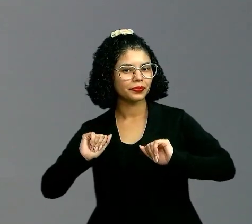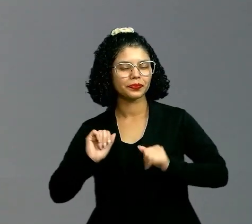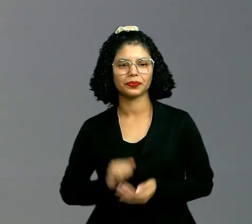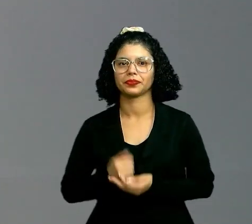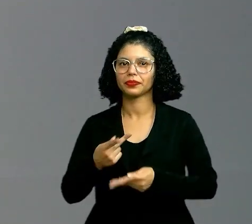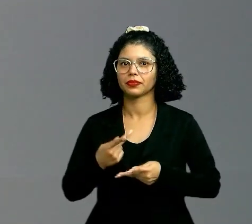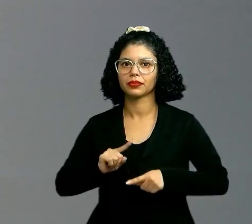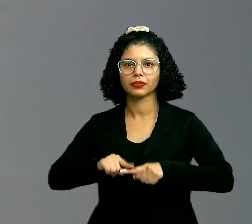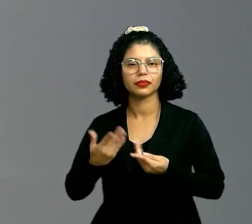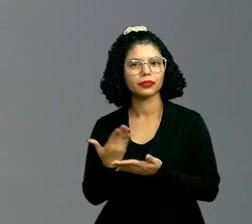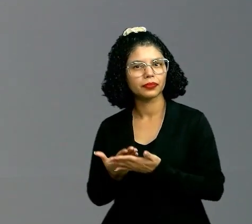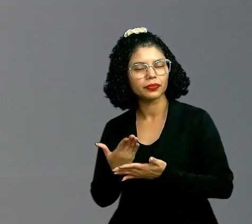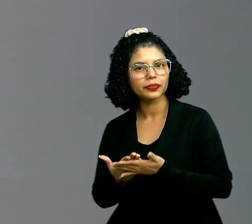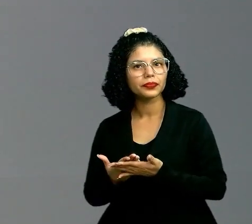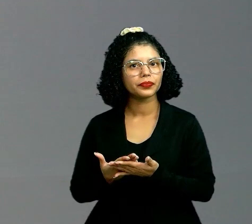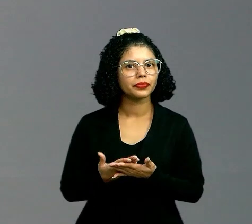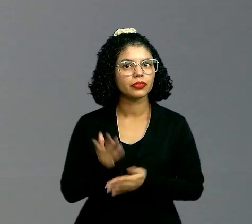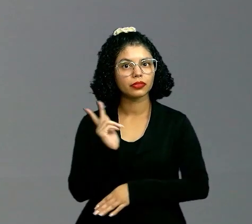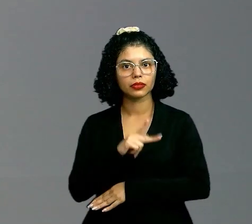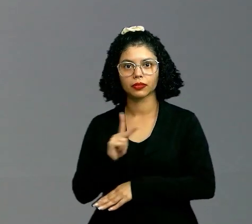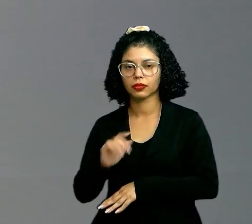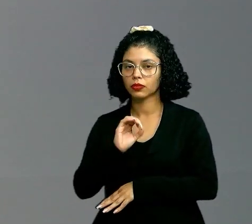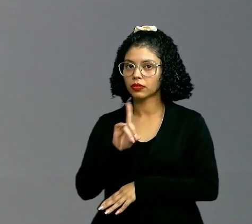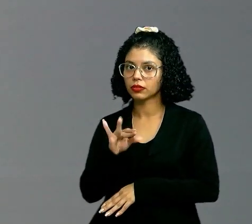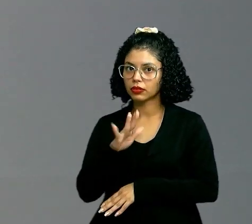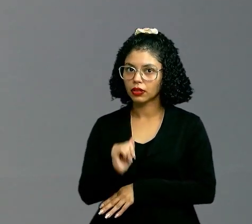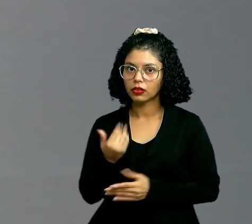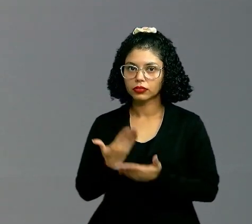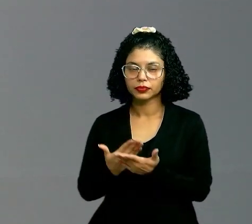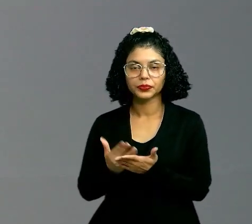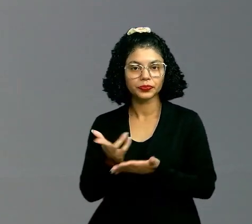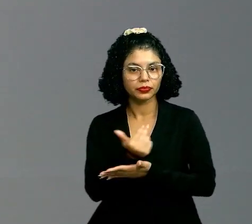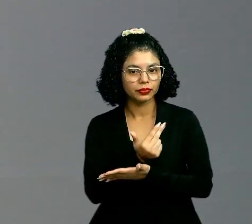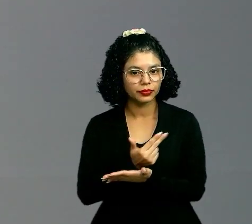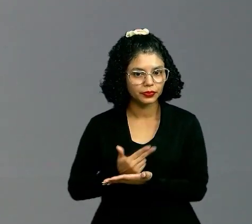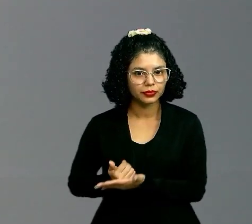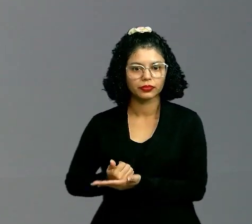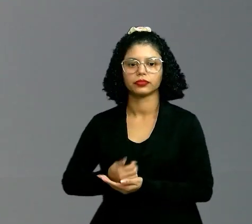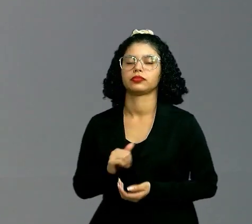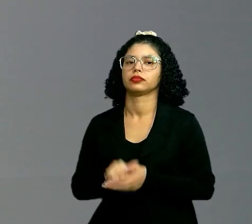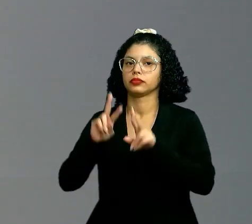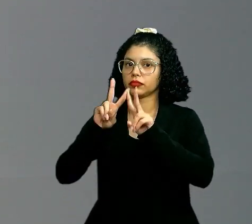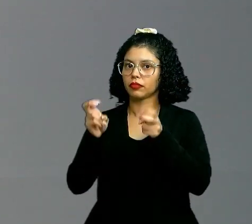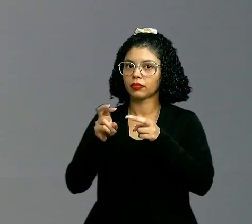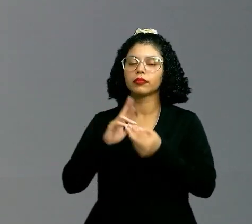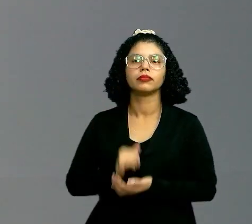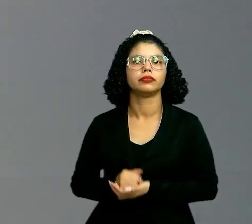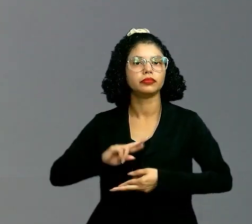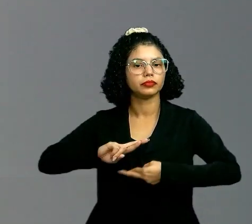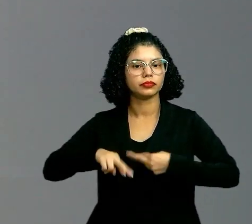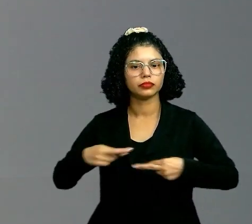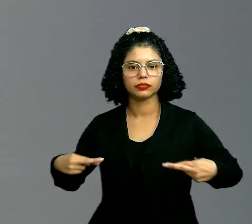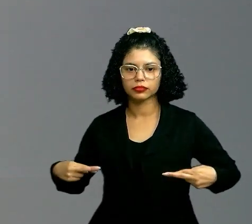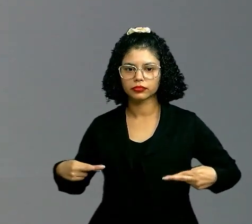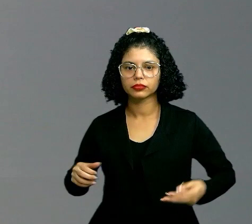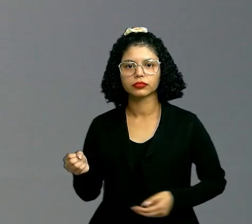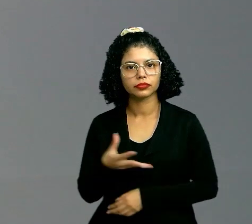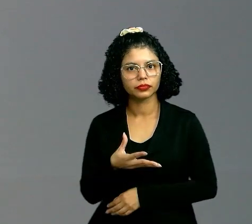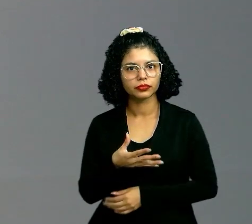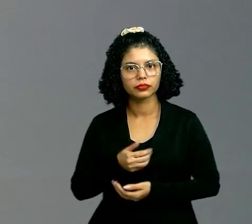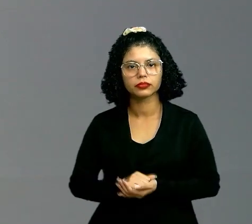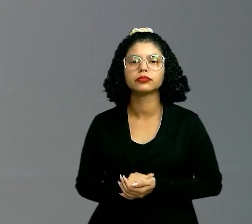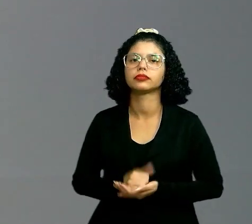Olá, bem-vindos a mais uma aula, professor Ziel, nossa aula de arte, aula sobre o Renascimento. Mais uma